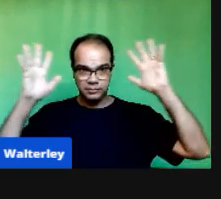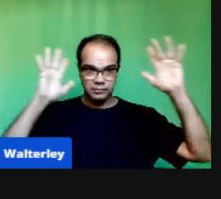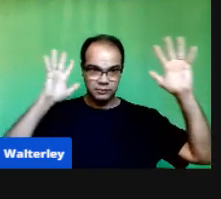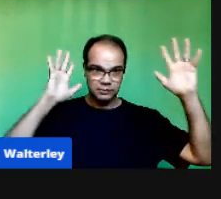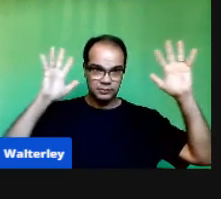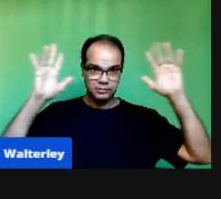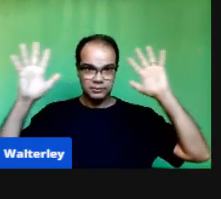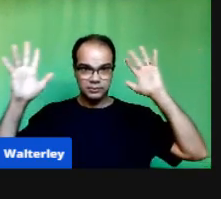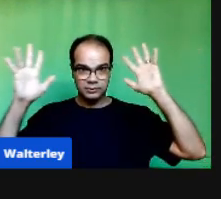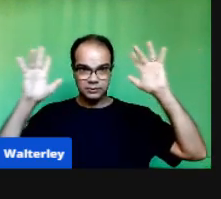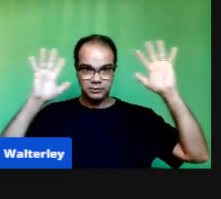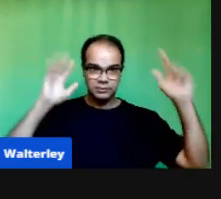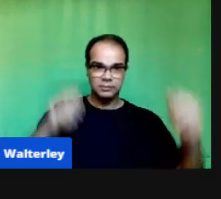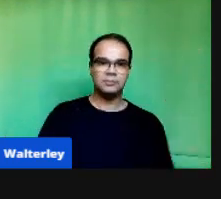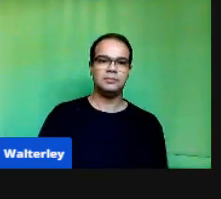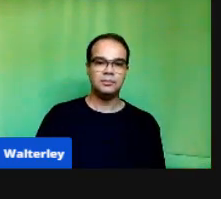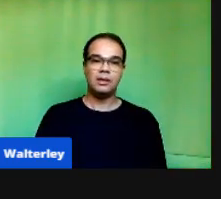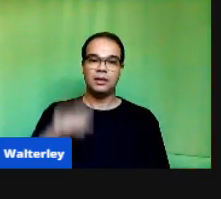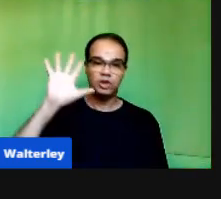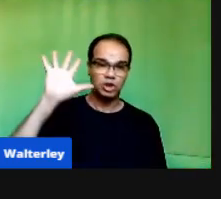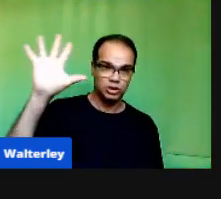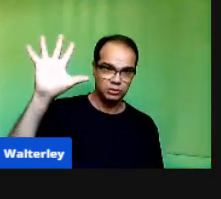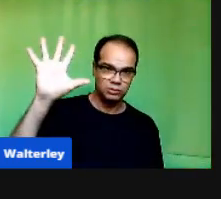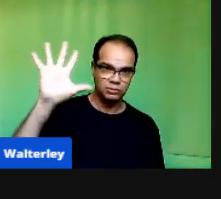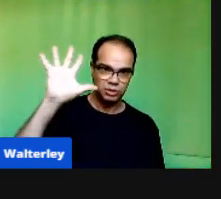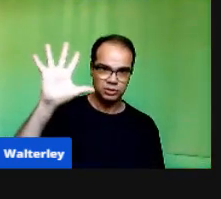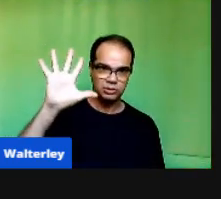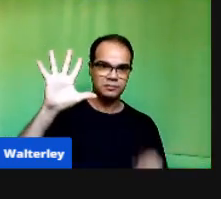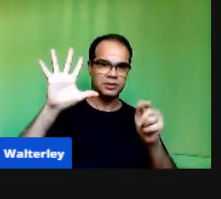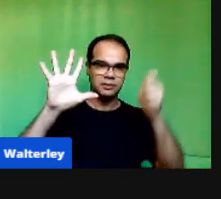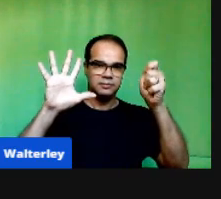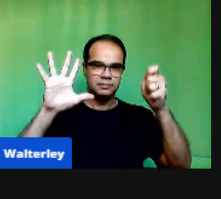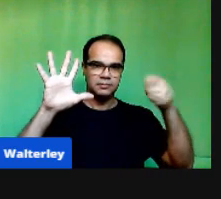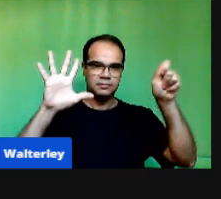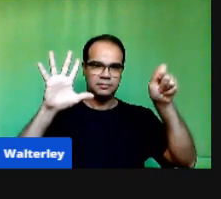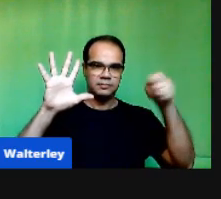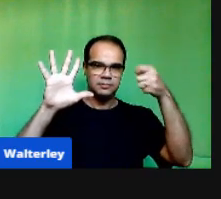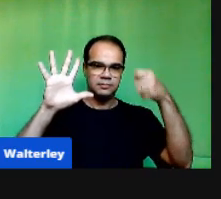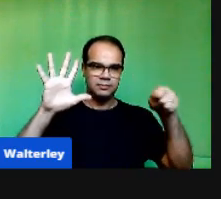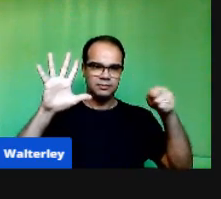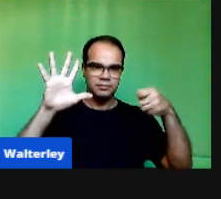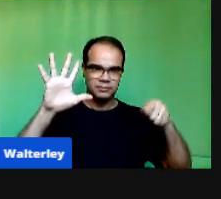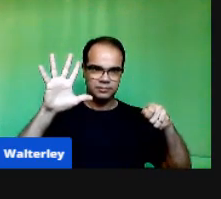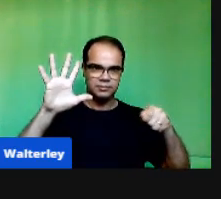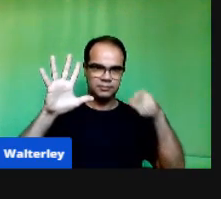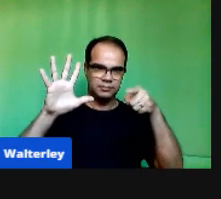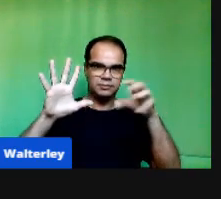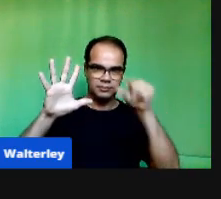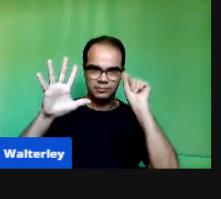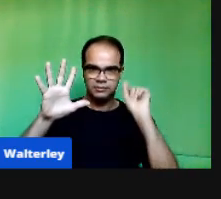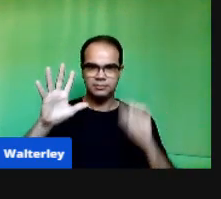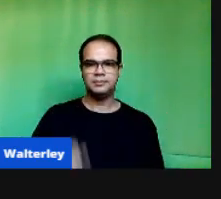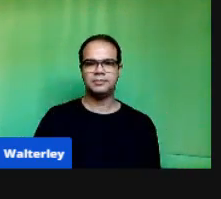5 pessoas, 5 circunstâncias. Isso aqui são exemplos, tá? Mais um.